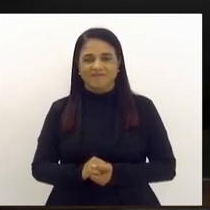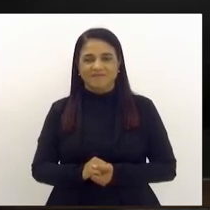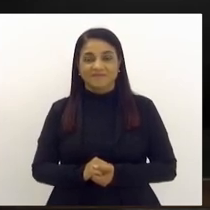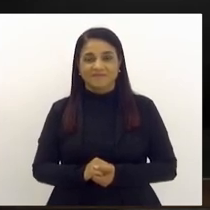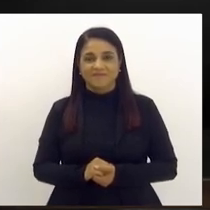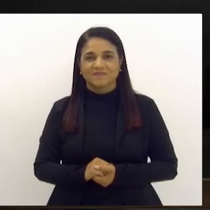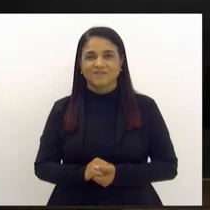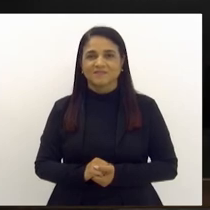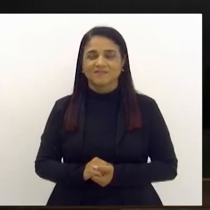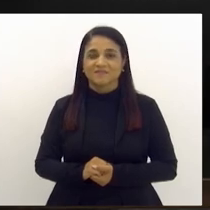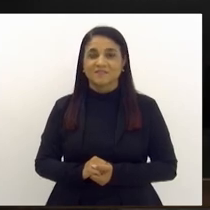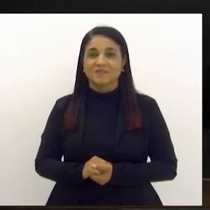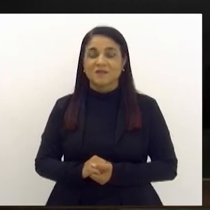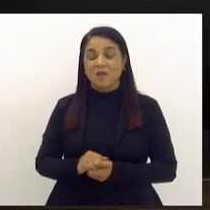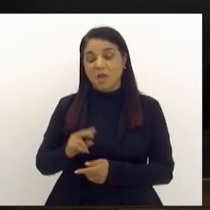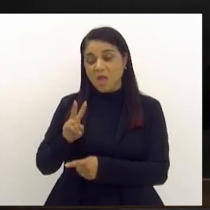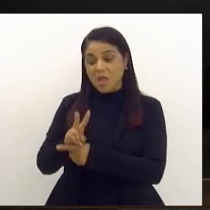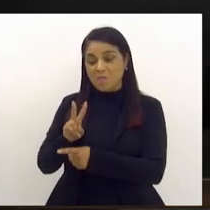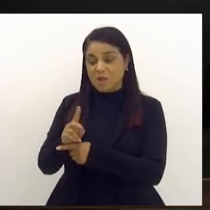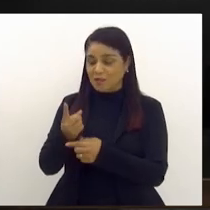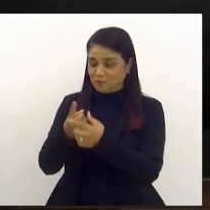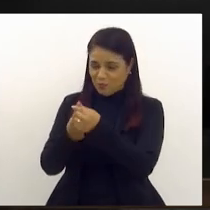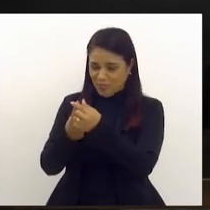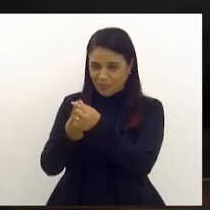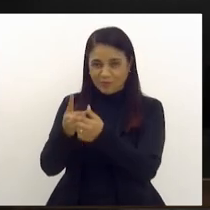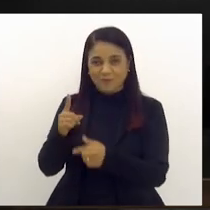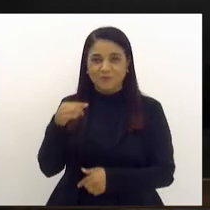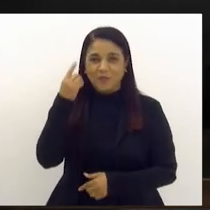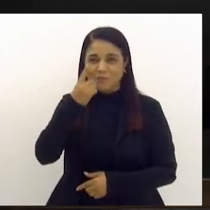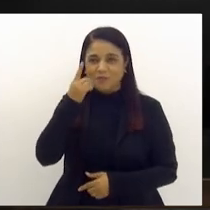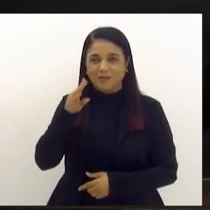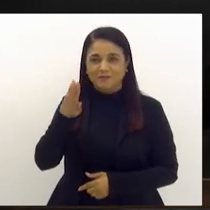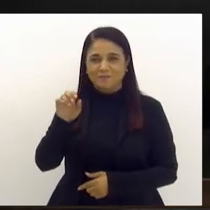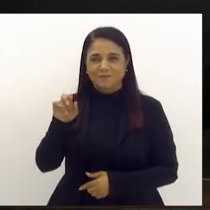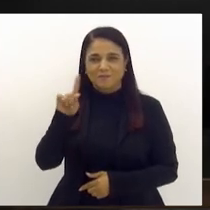Alguém, por favor, empreste um dedo ao Brazão aí.